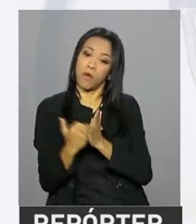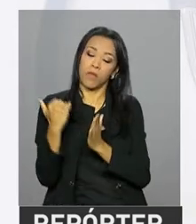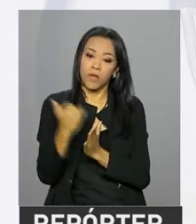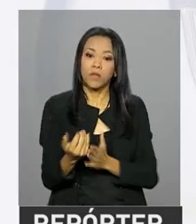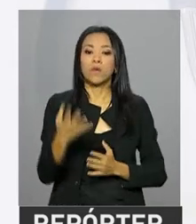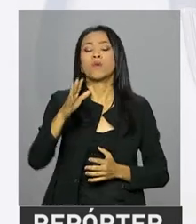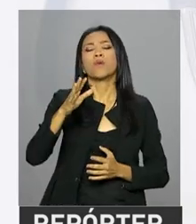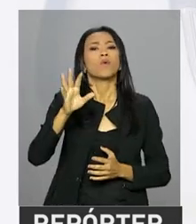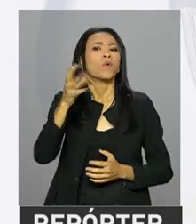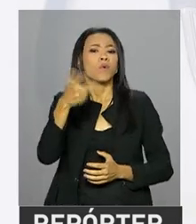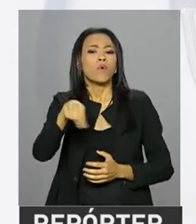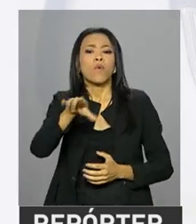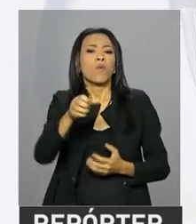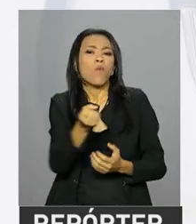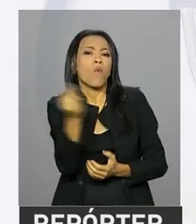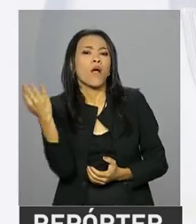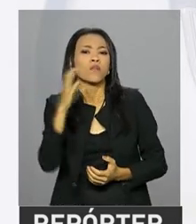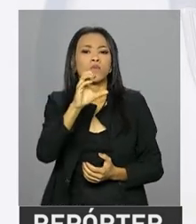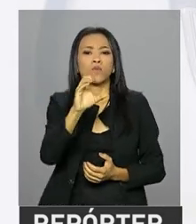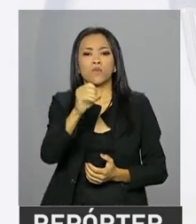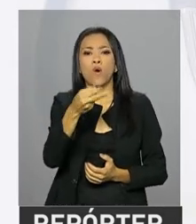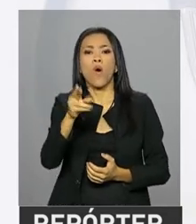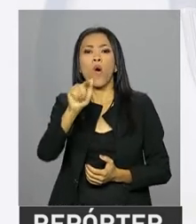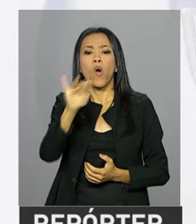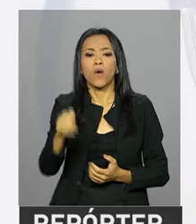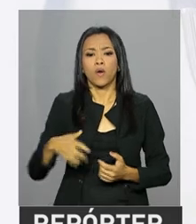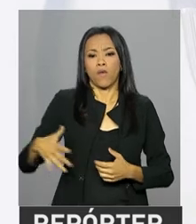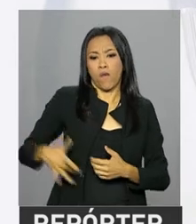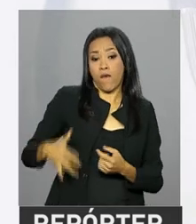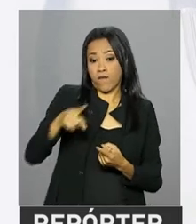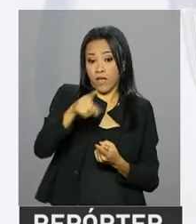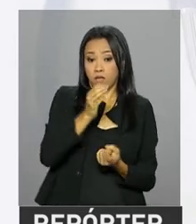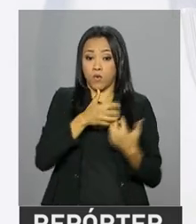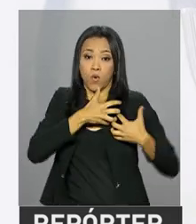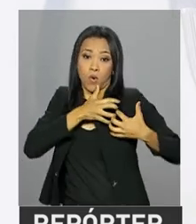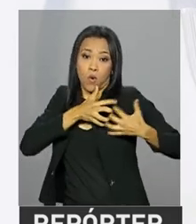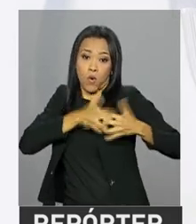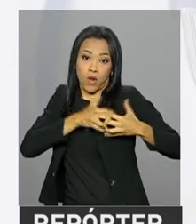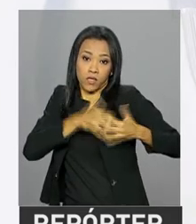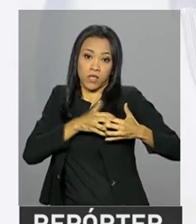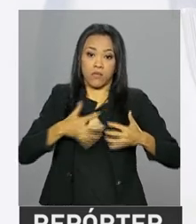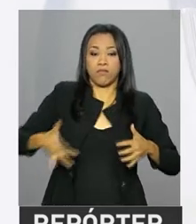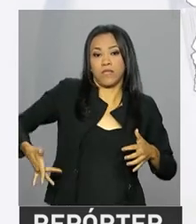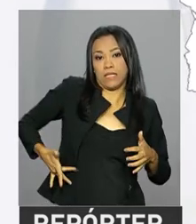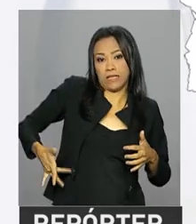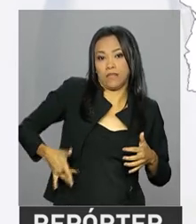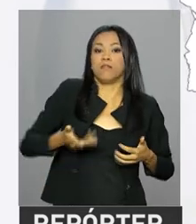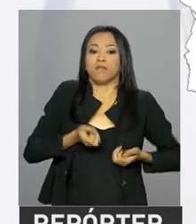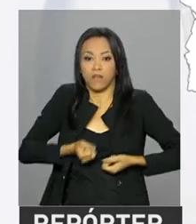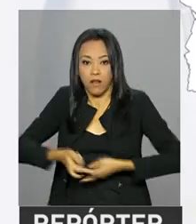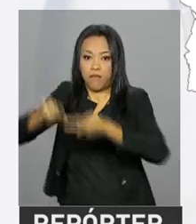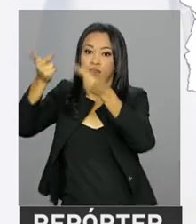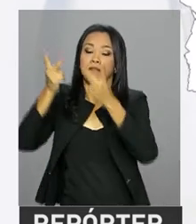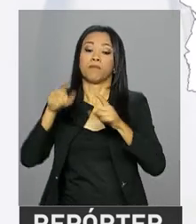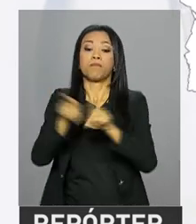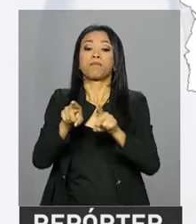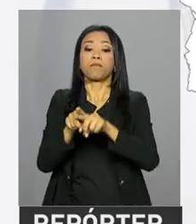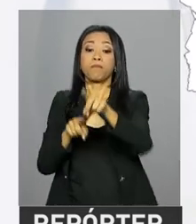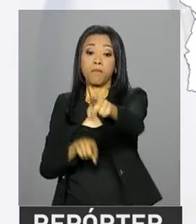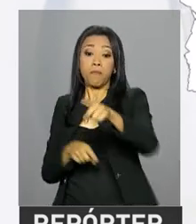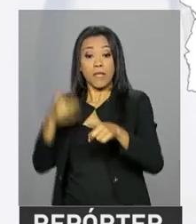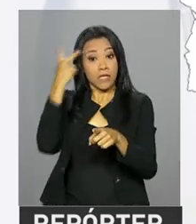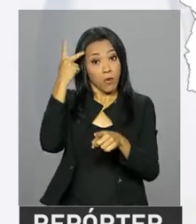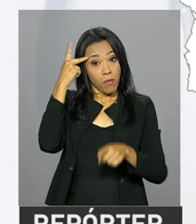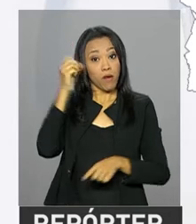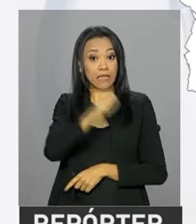transportados pela fab neste um ano foram fígado coração e rim em pernambuco são paulo e santa catarina são